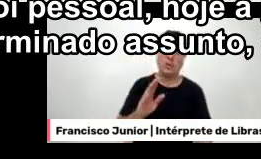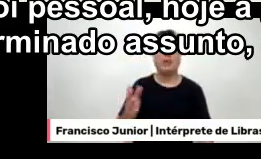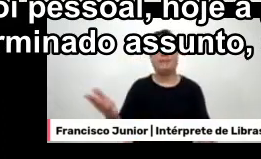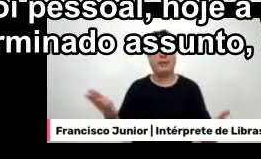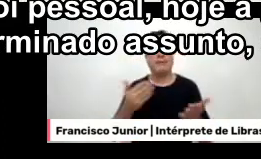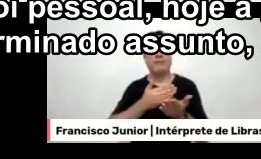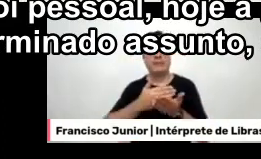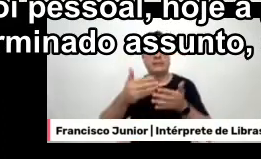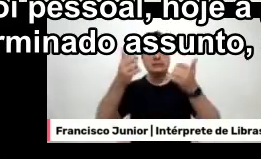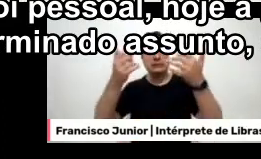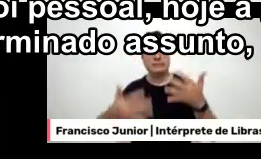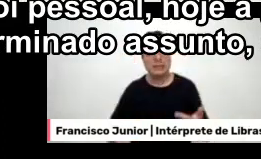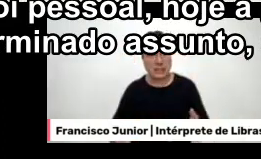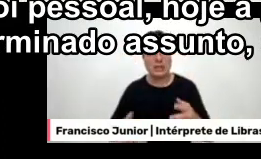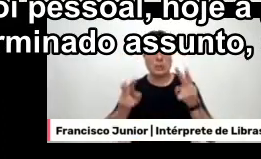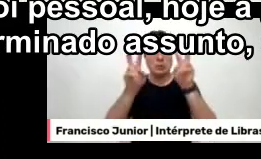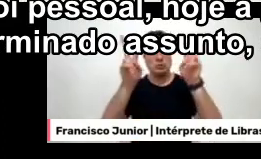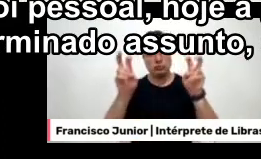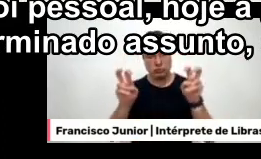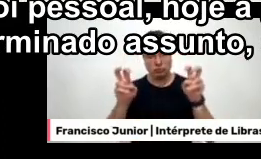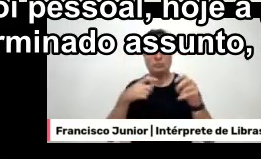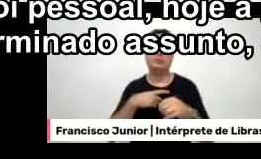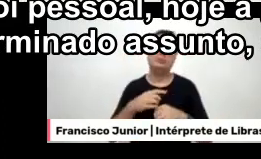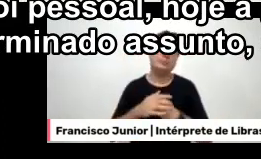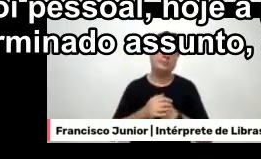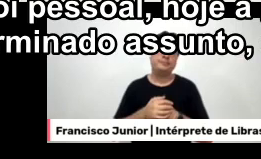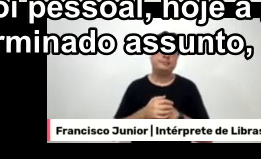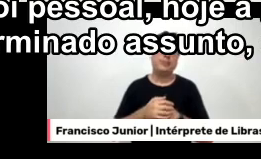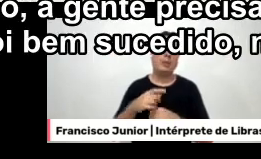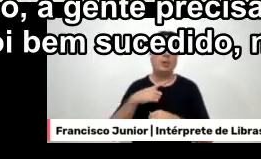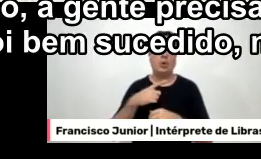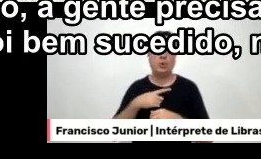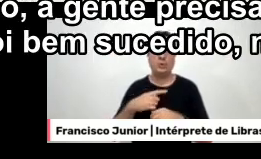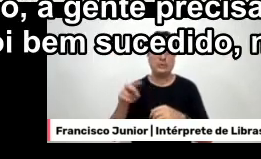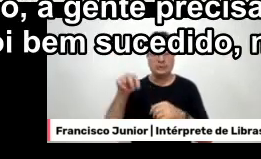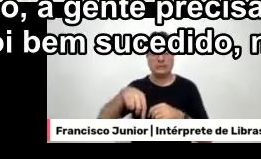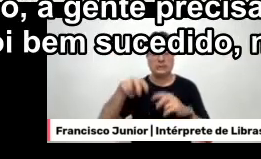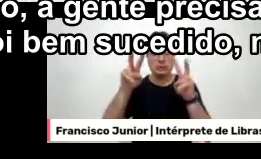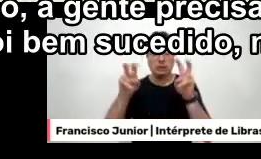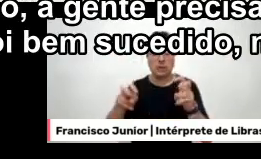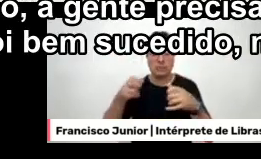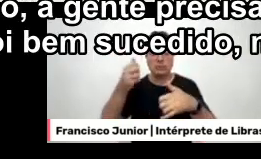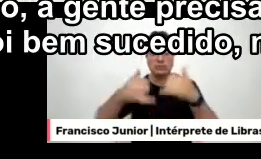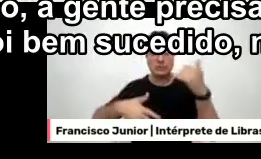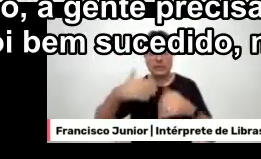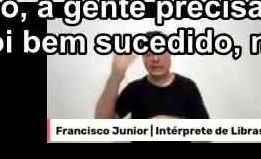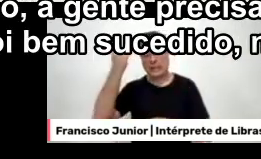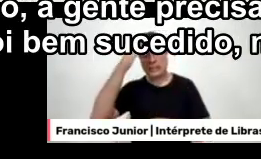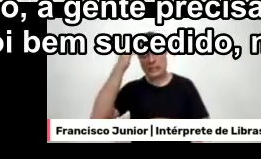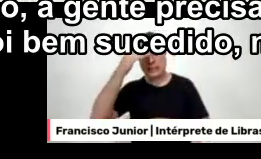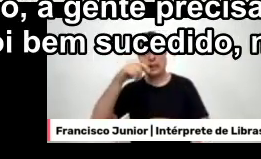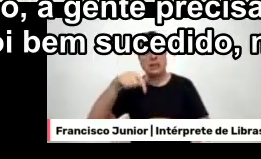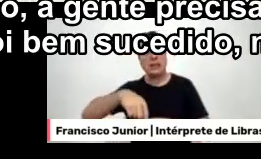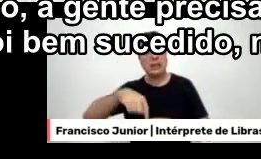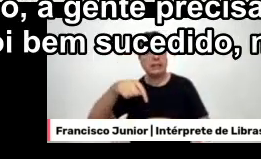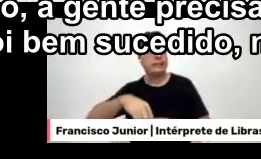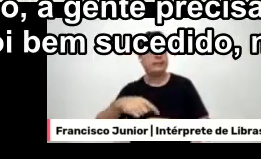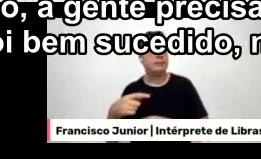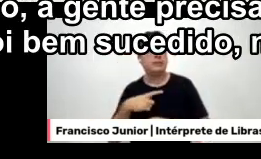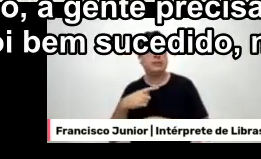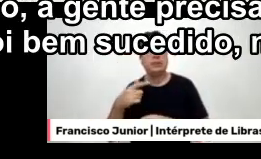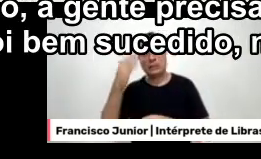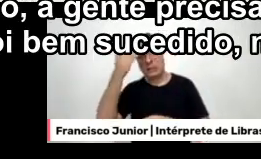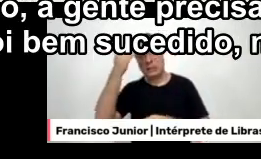falar sobre determinado assunto, né? A gente trouxe hoje esse tópico, a gente precisa entender se esse tópico foi